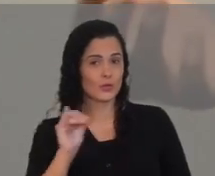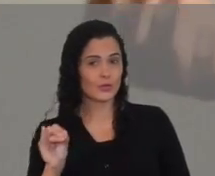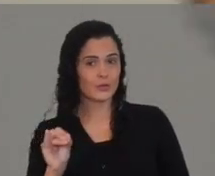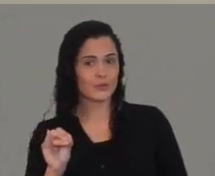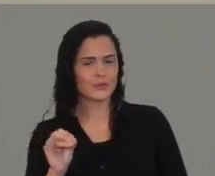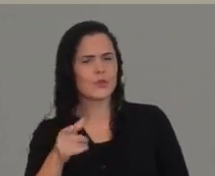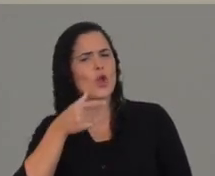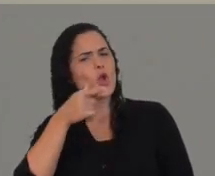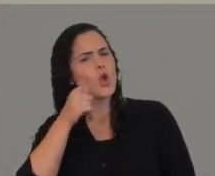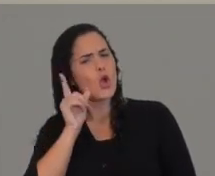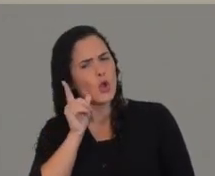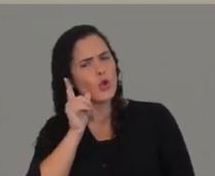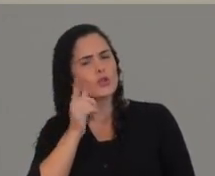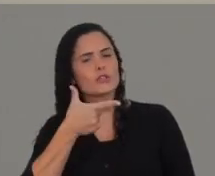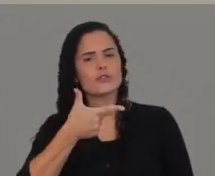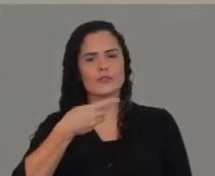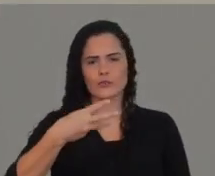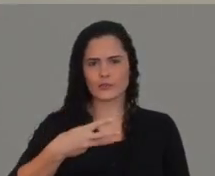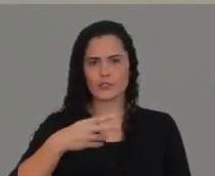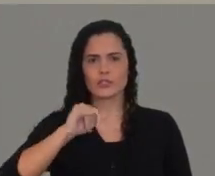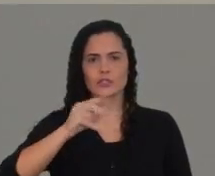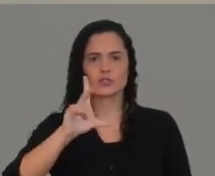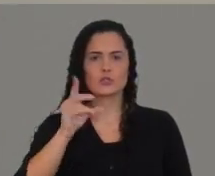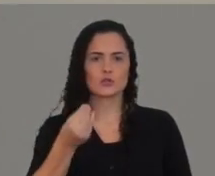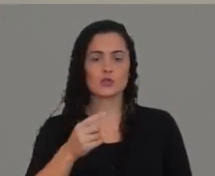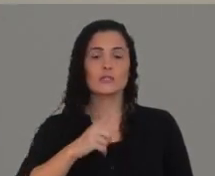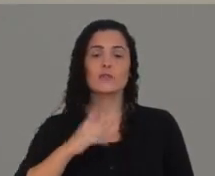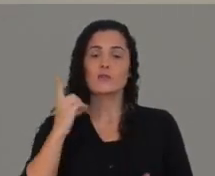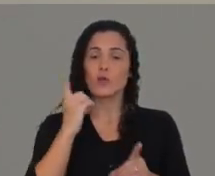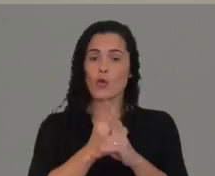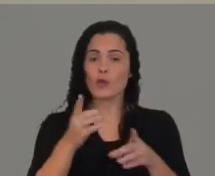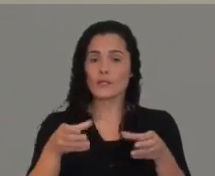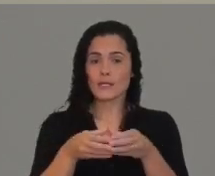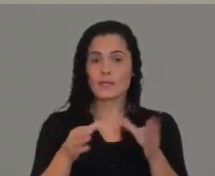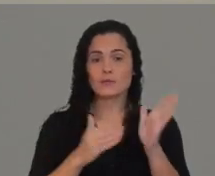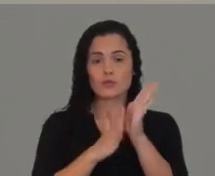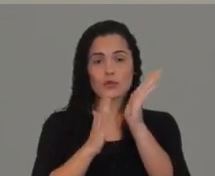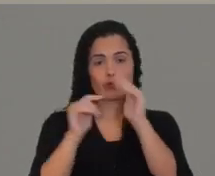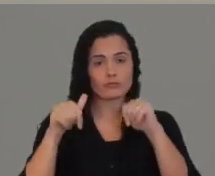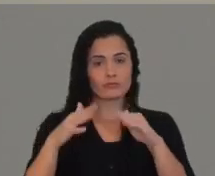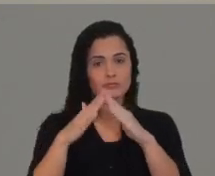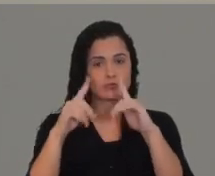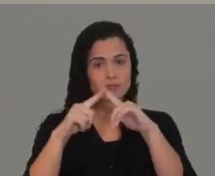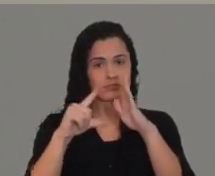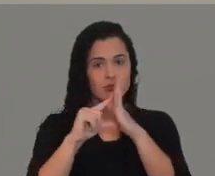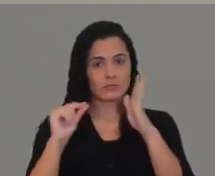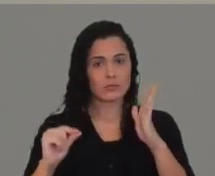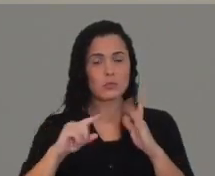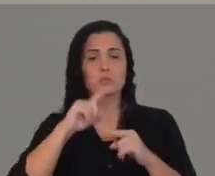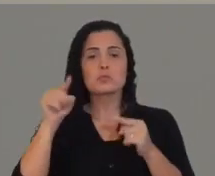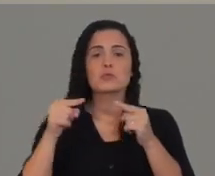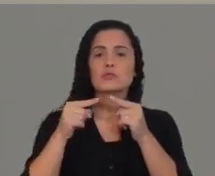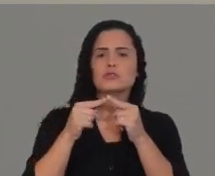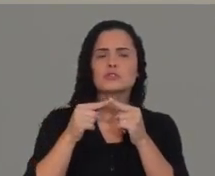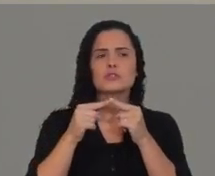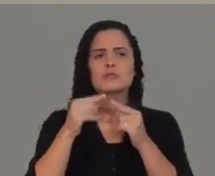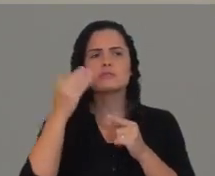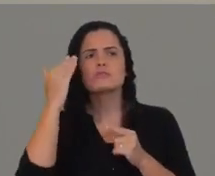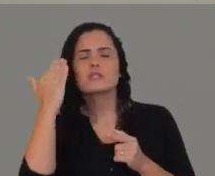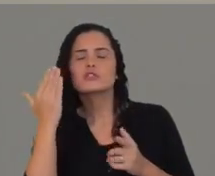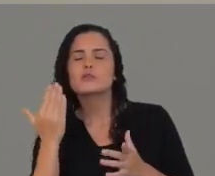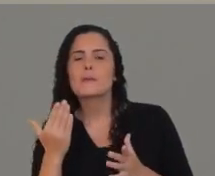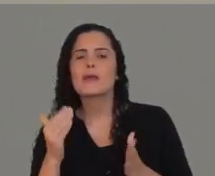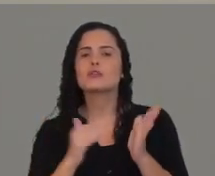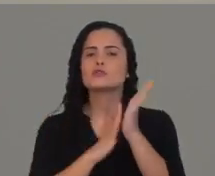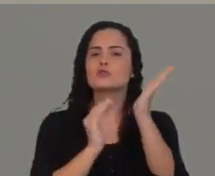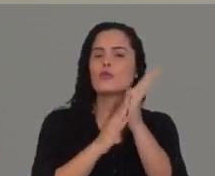Oi, ontem, dia 23 de julho, teve o encontro da equipe de louvor da nossa igreja. O objetivo foi trabalhar concepções de